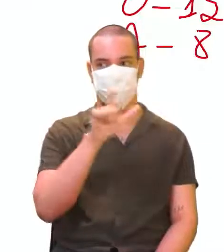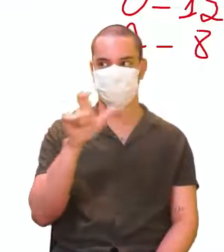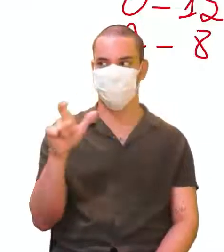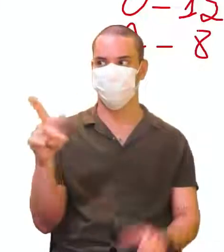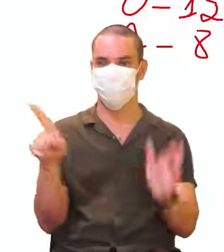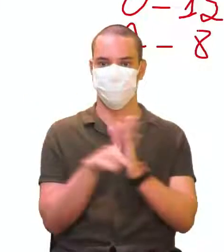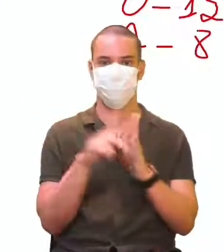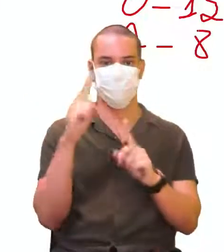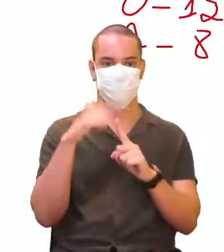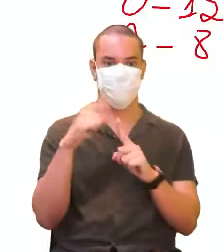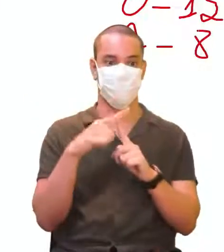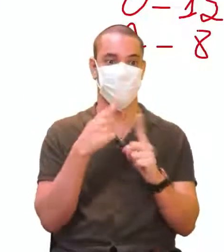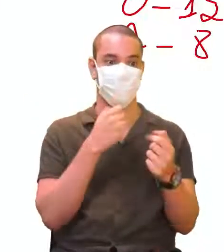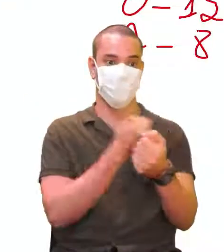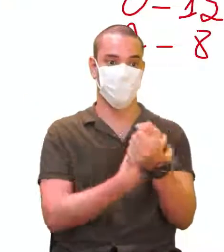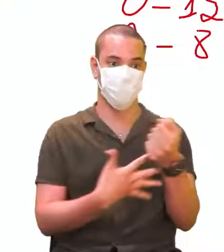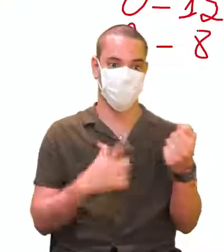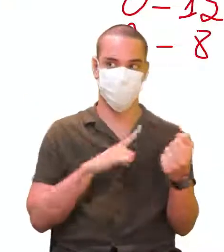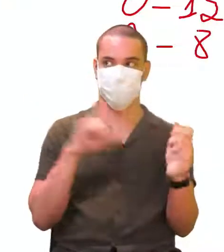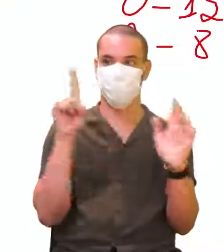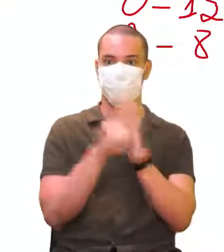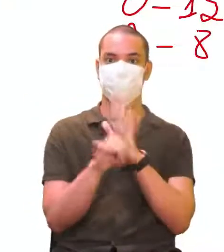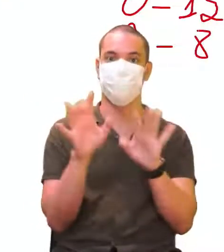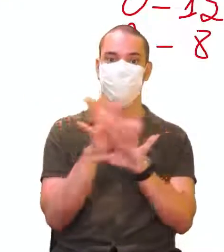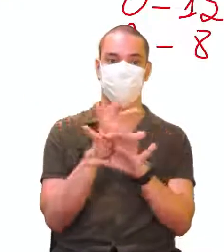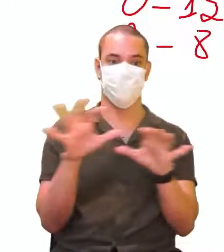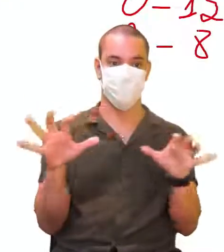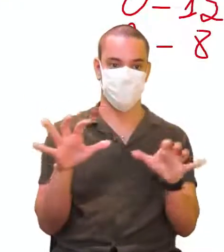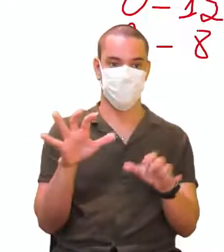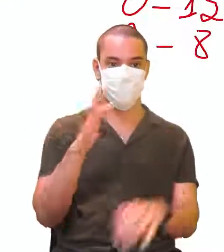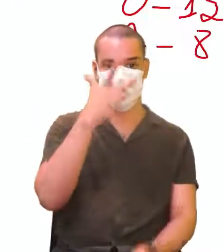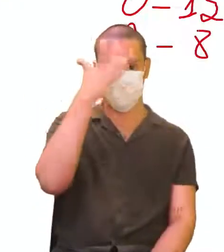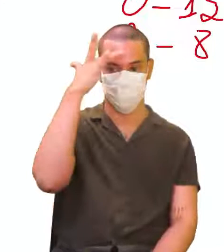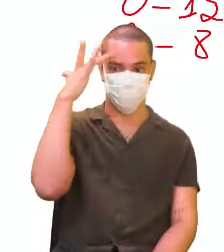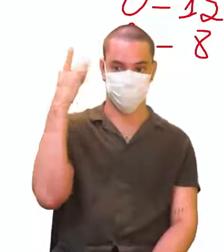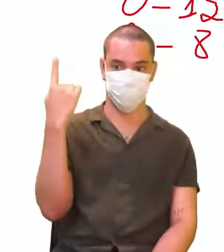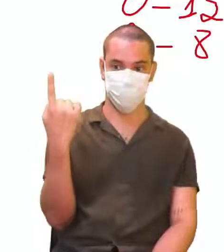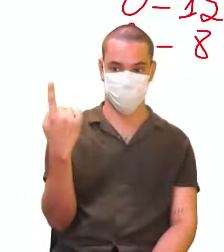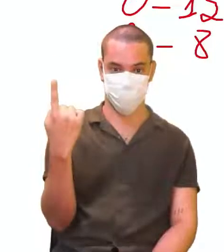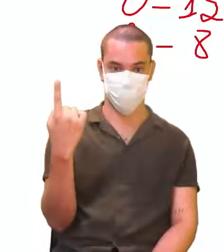tipo de sangue. Aí você tem a questão seguinte, paciente 1